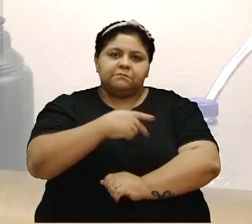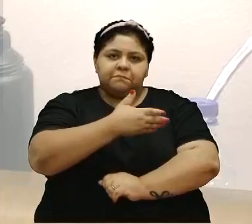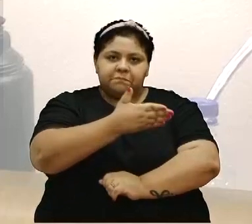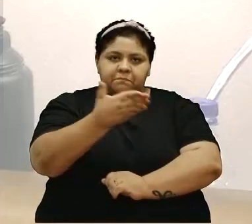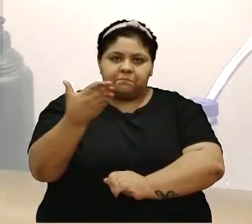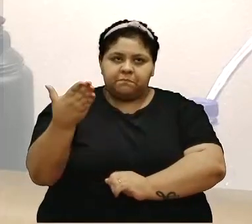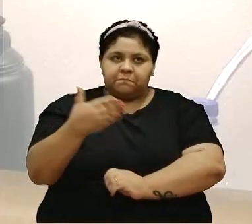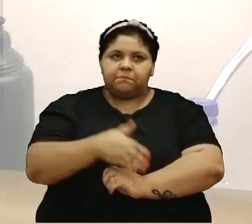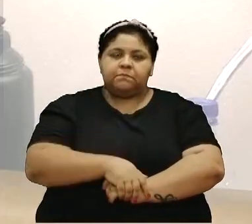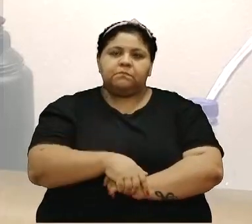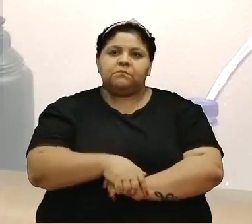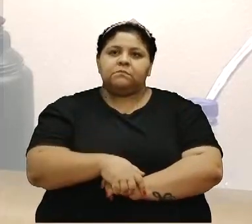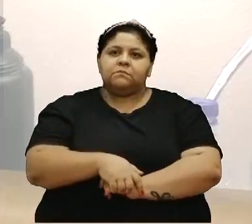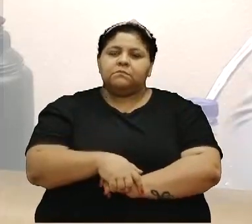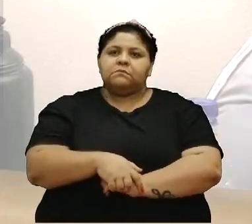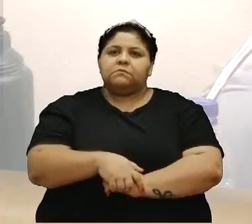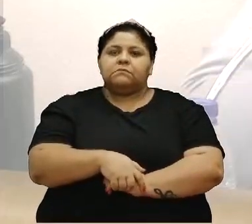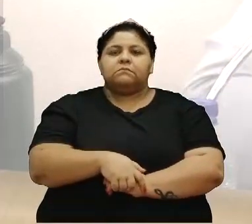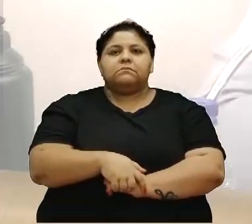Senhores vereadores,